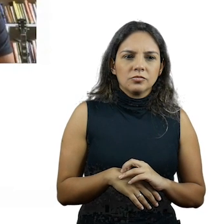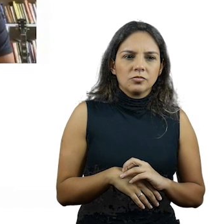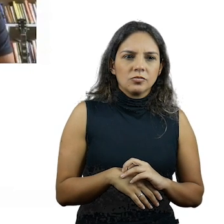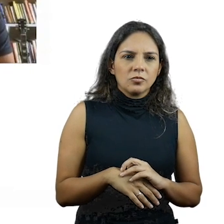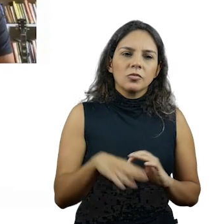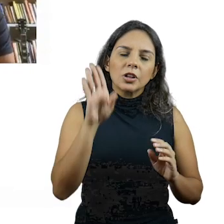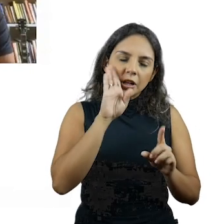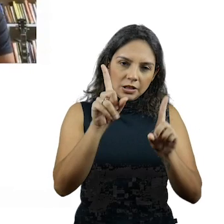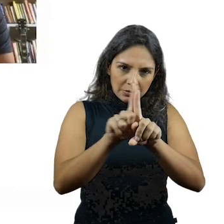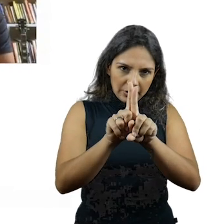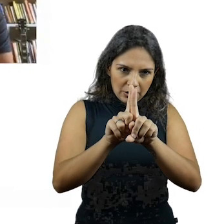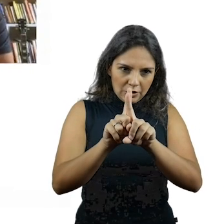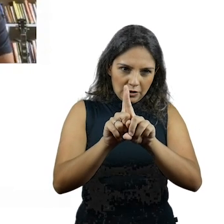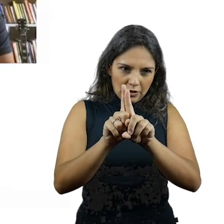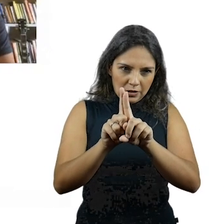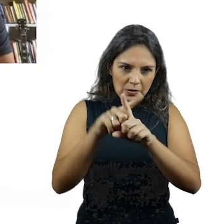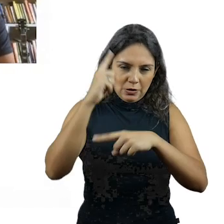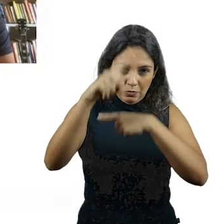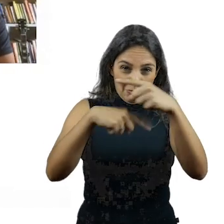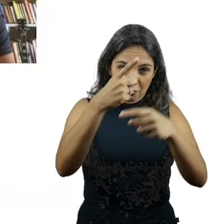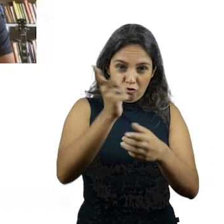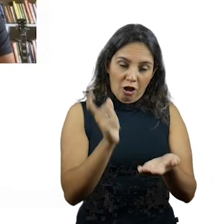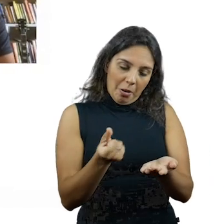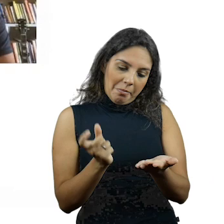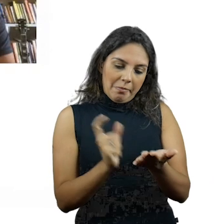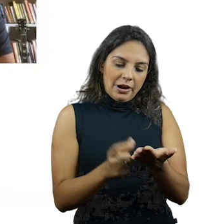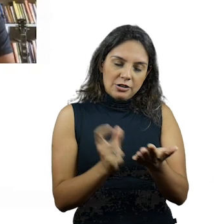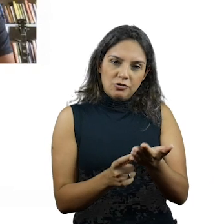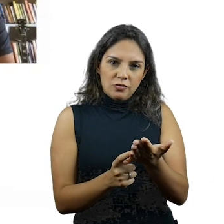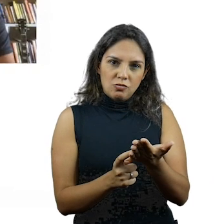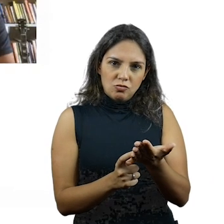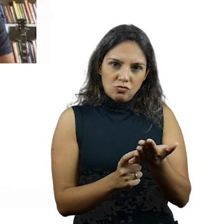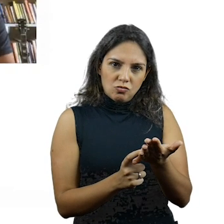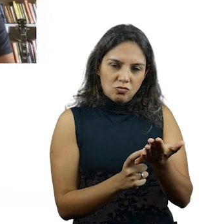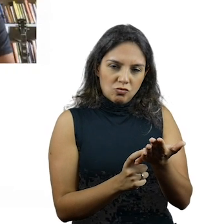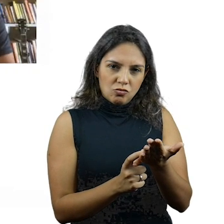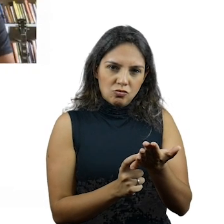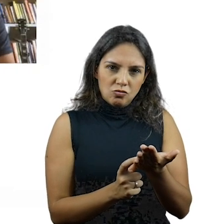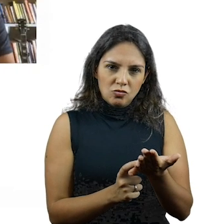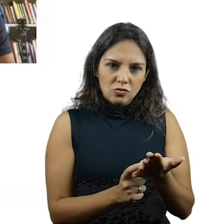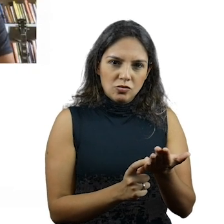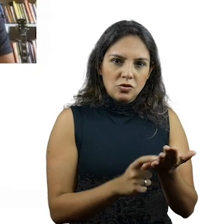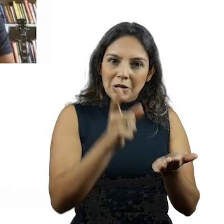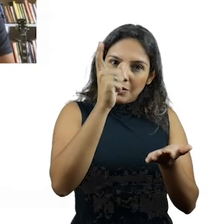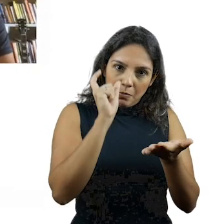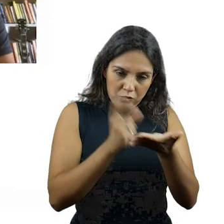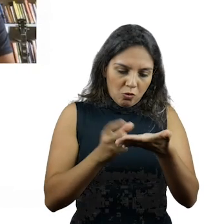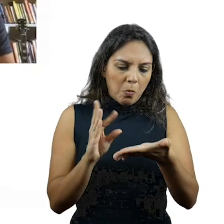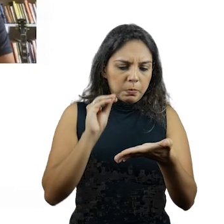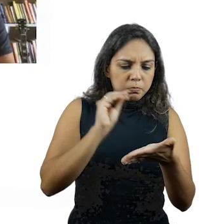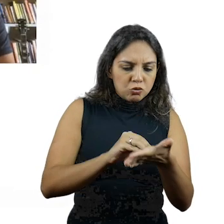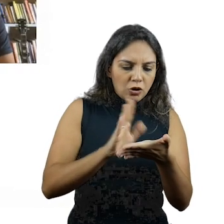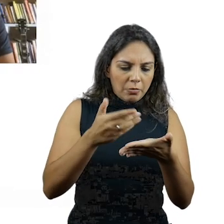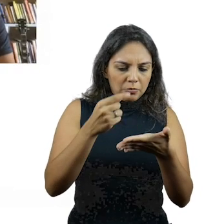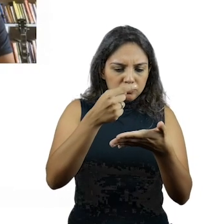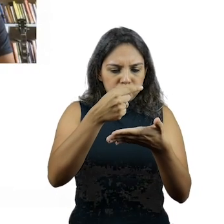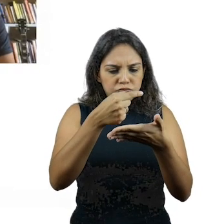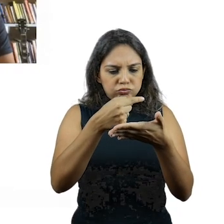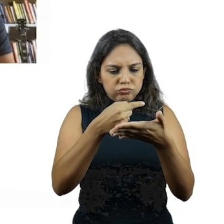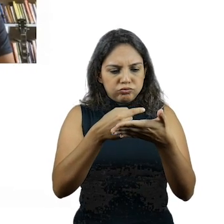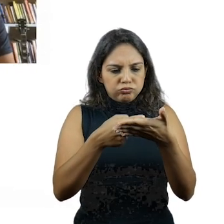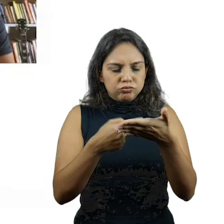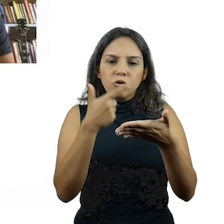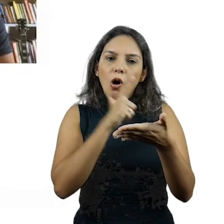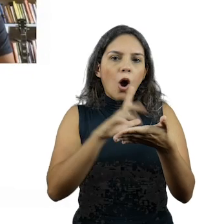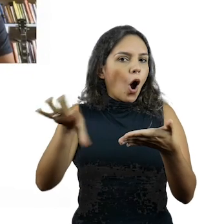também é o seguinte, que depois que você baixa o aplicativo do Android, você não precisa de internet mais. Você baixou ele com um tamanho reduzido, você